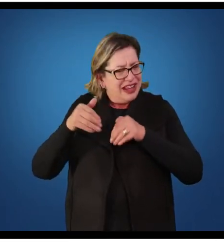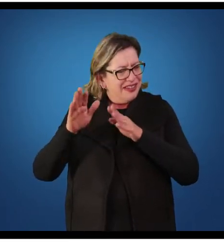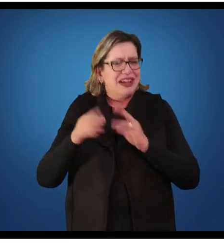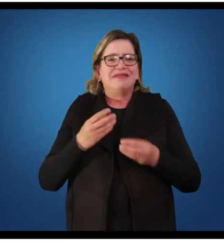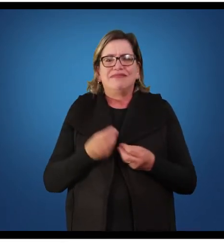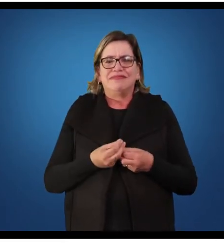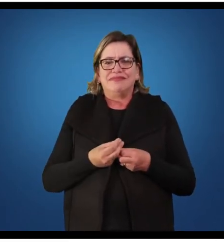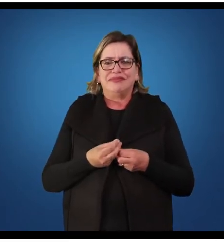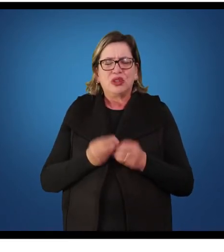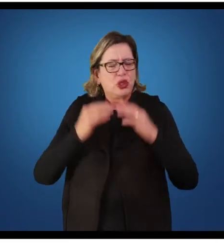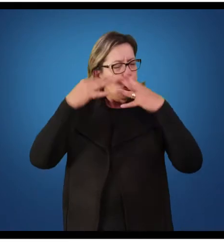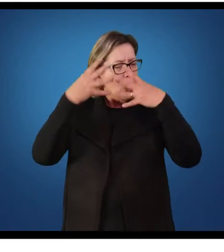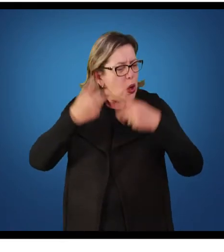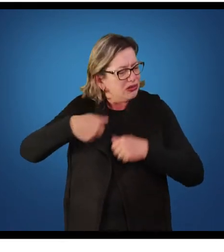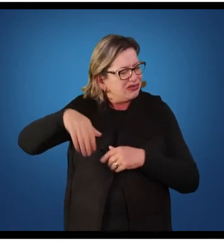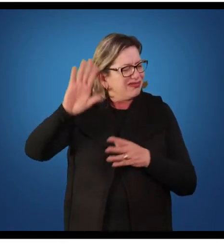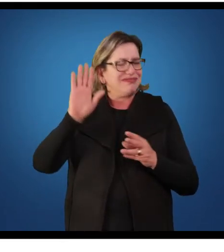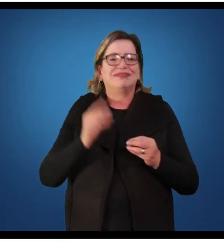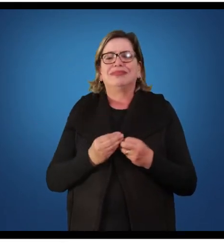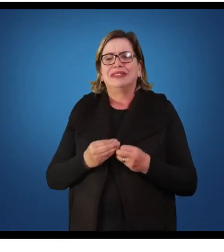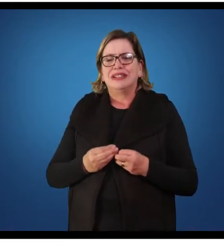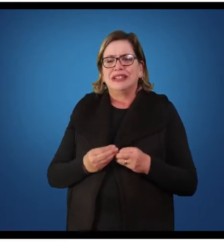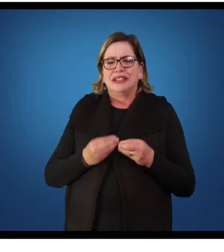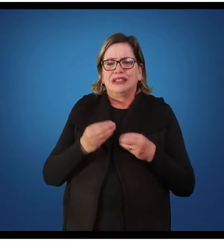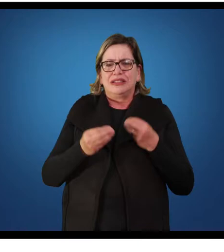Vai. Sai todo mundo, sai.